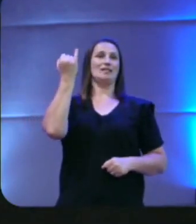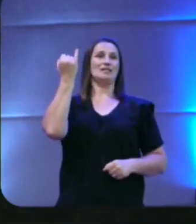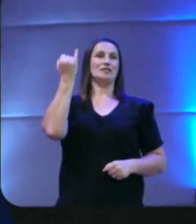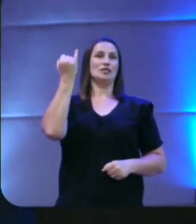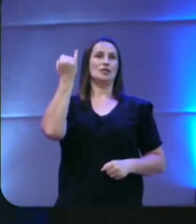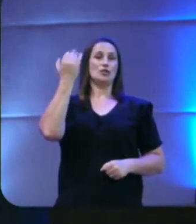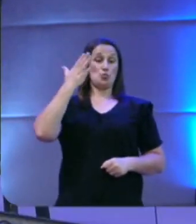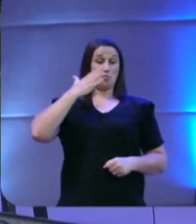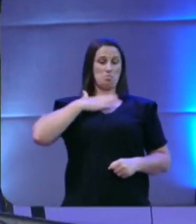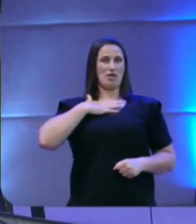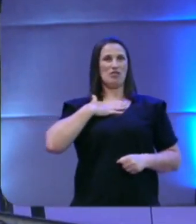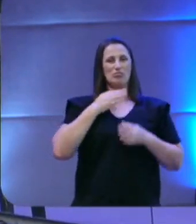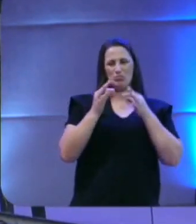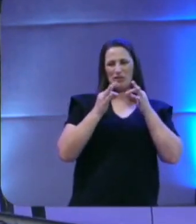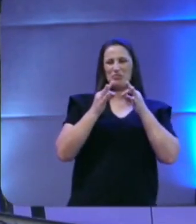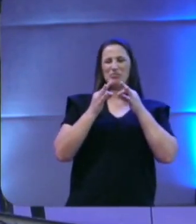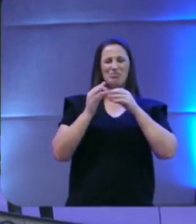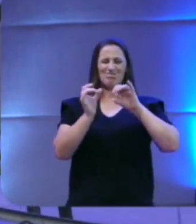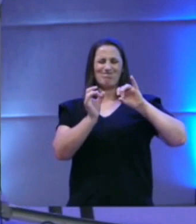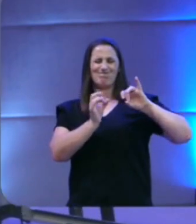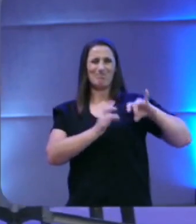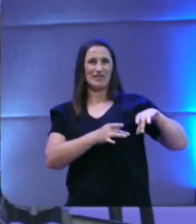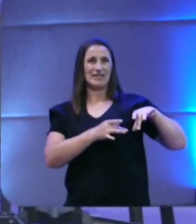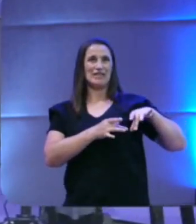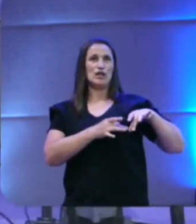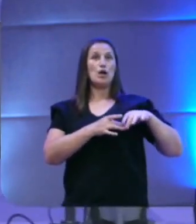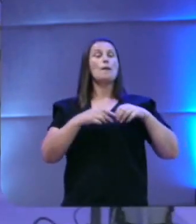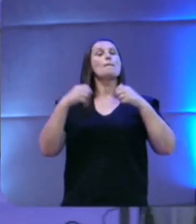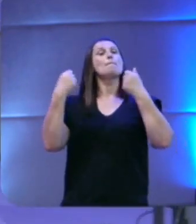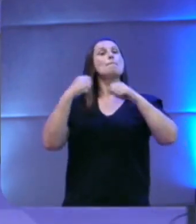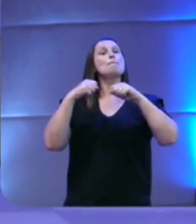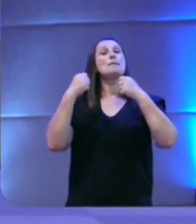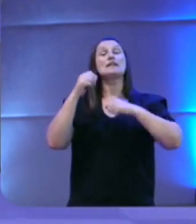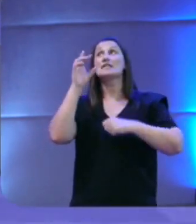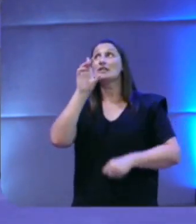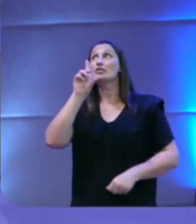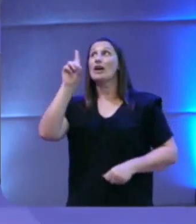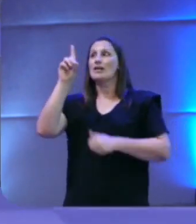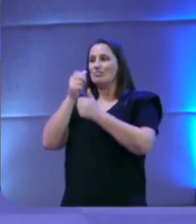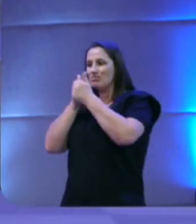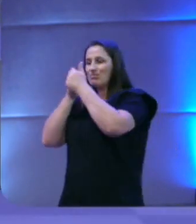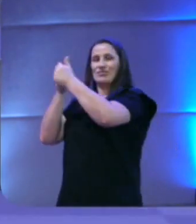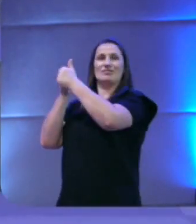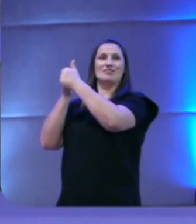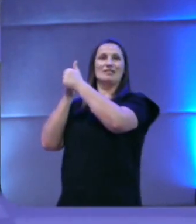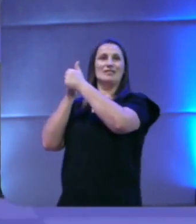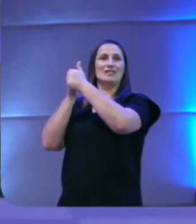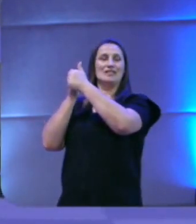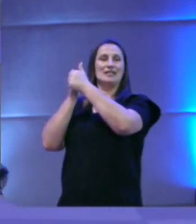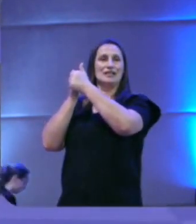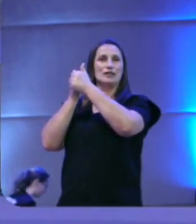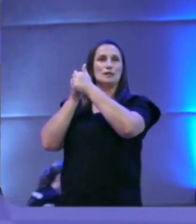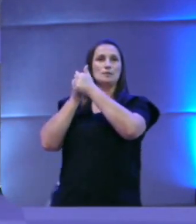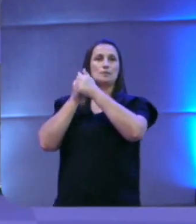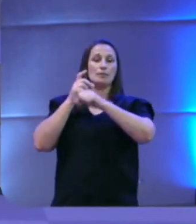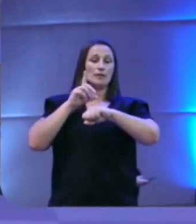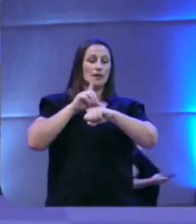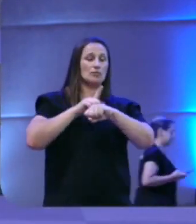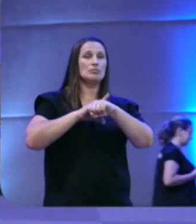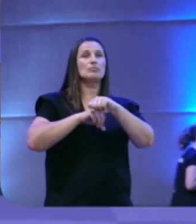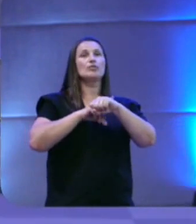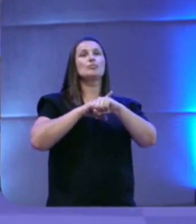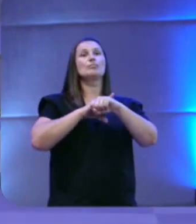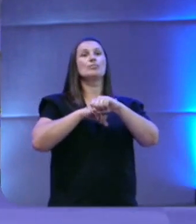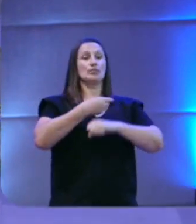os seus planos. Tome a sua cruz. Isso vai depender do momento de vida que você está passando, das